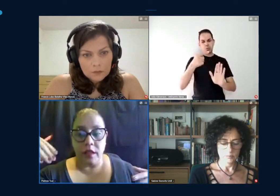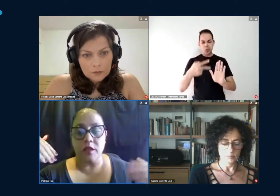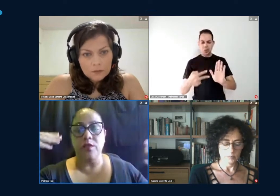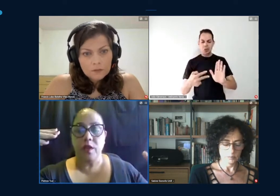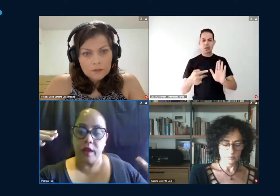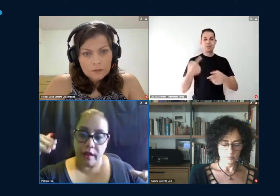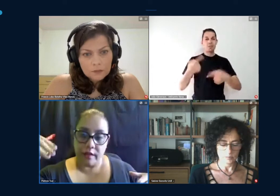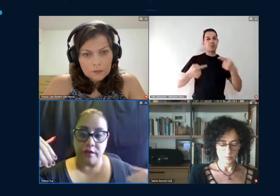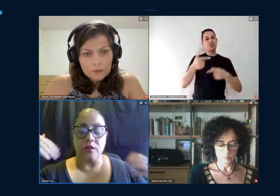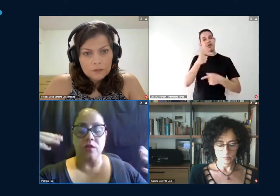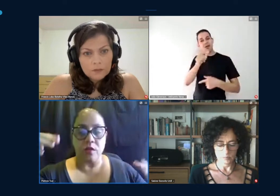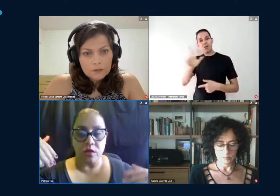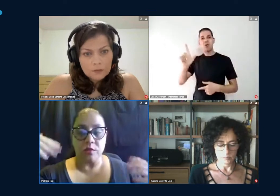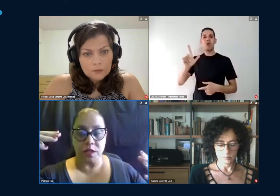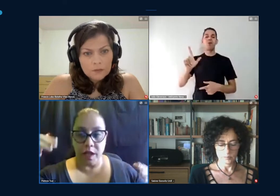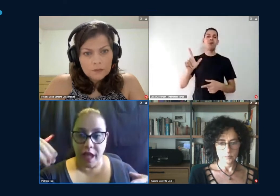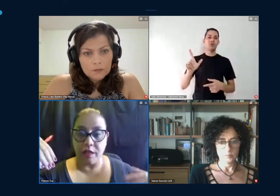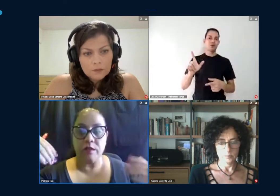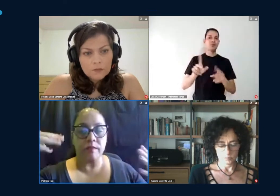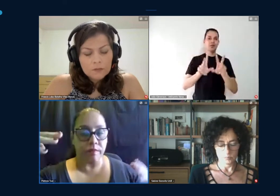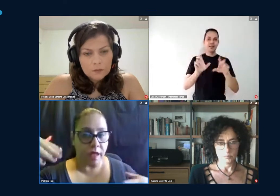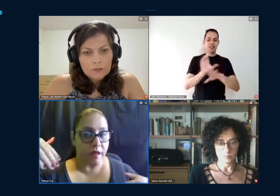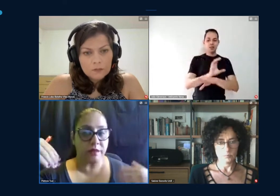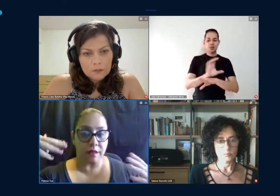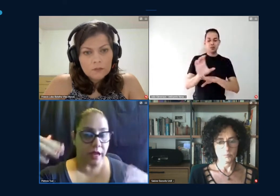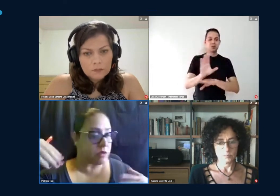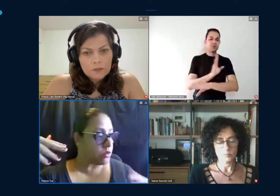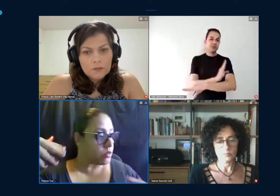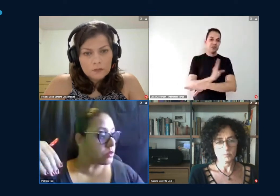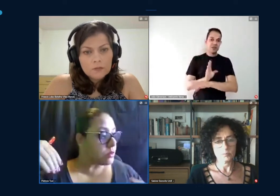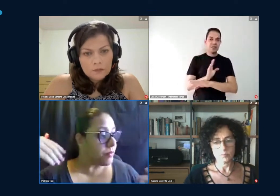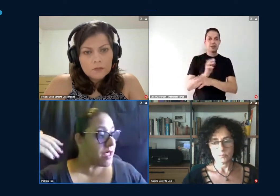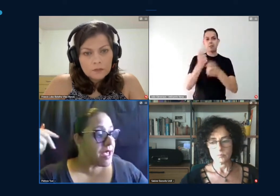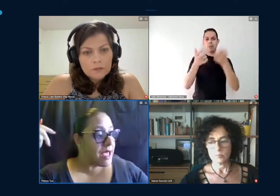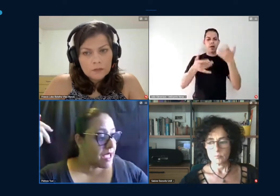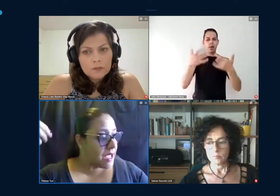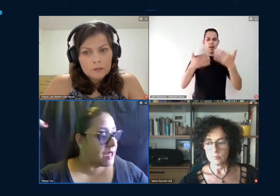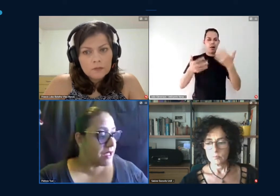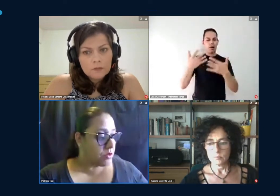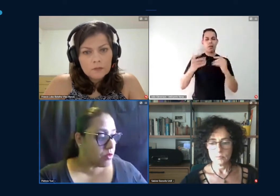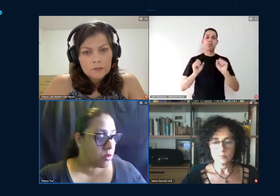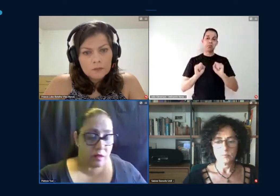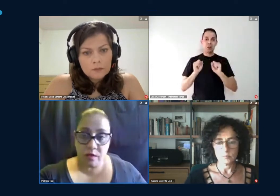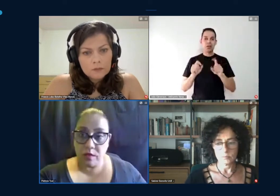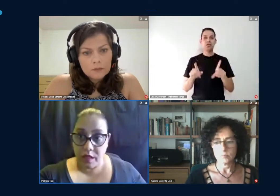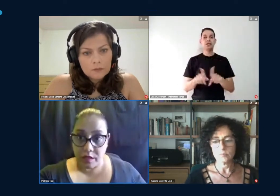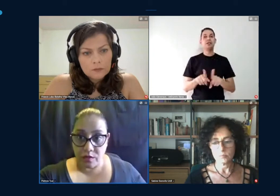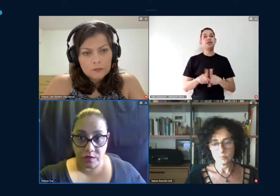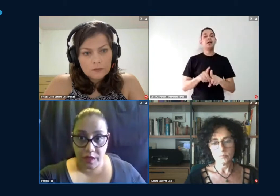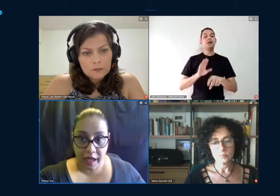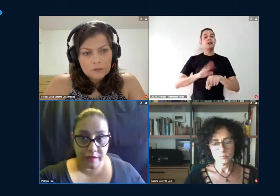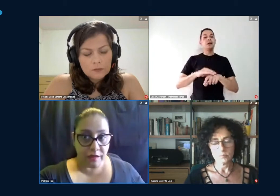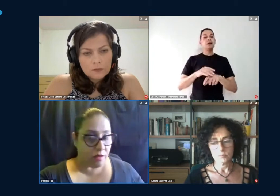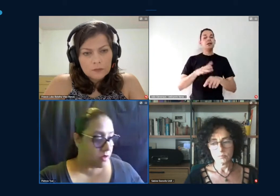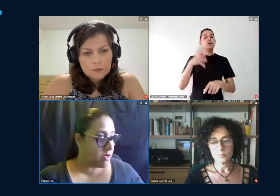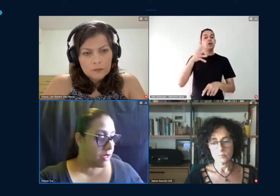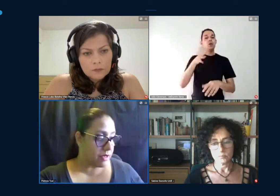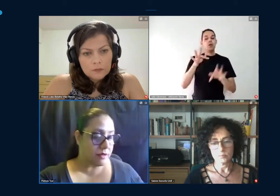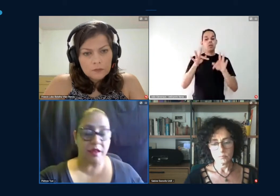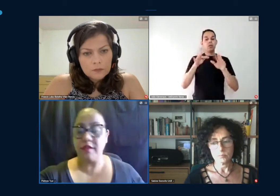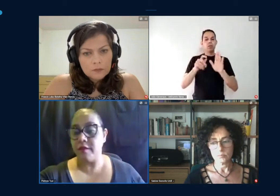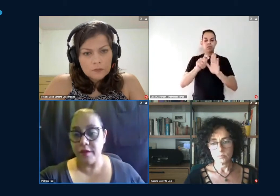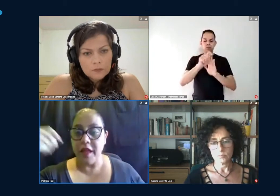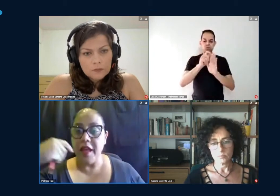existente, foi a questão do curso de bacharelado, que você traz todos, e nas suas considerações finais, que